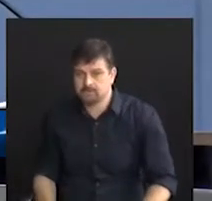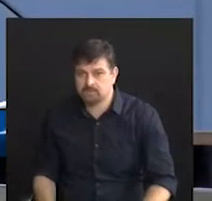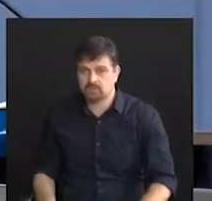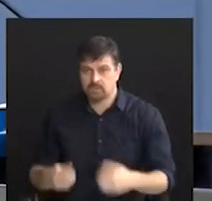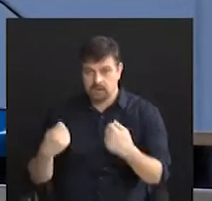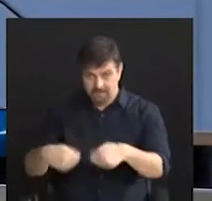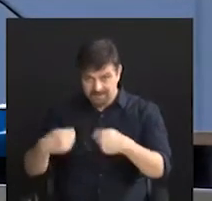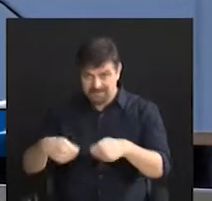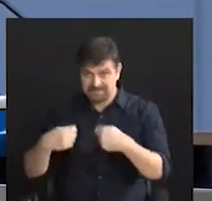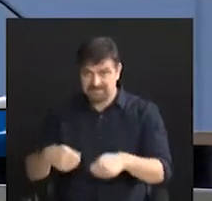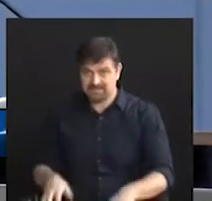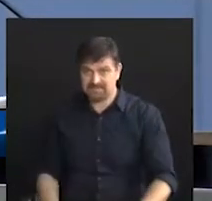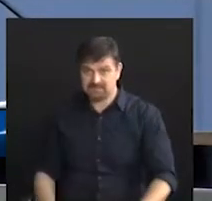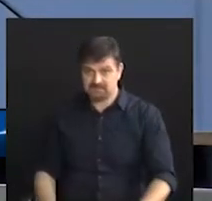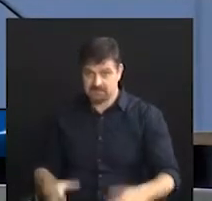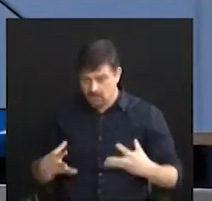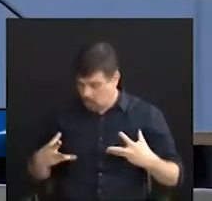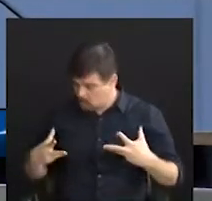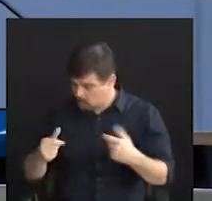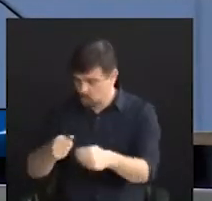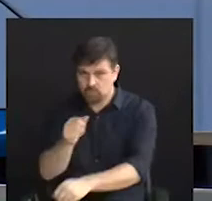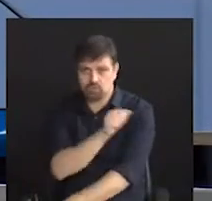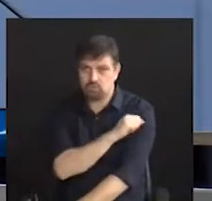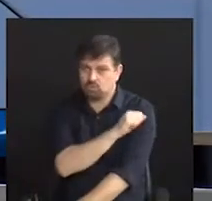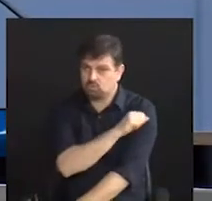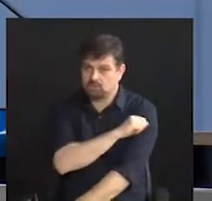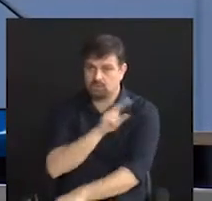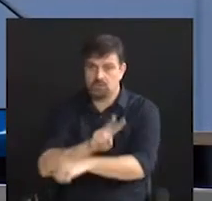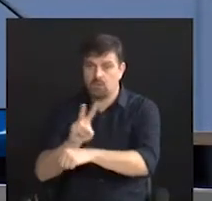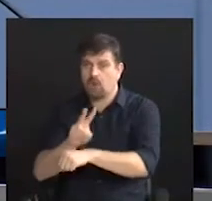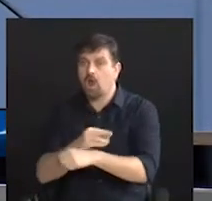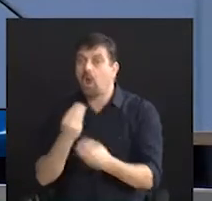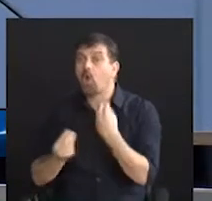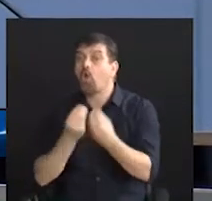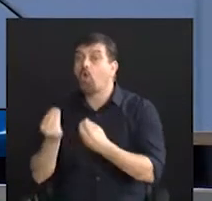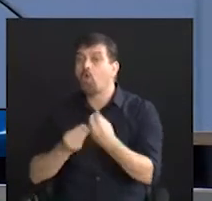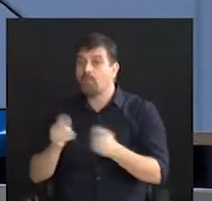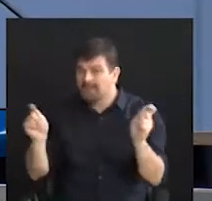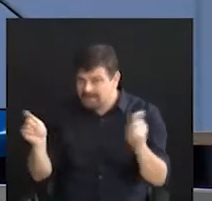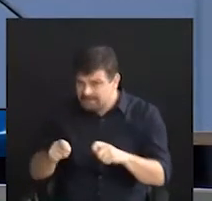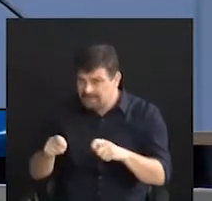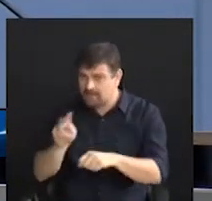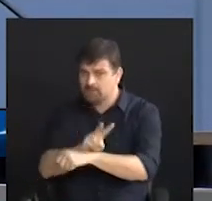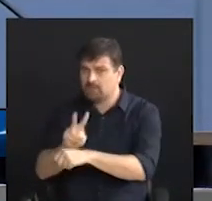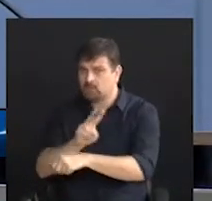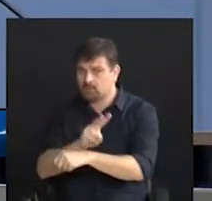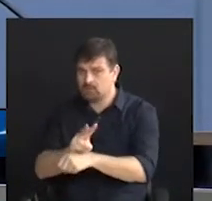precisa ser atendido toda a demanda. Agora, como é que você vai atender toda a demanda?